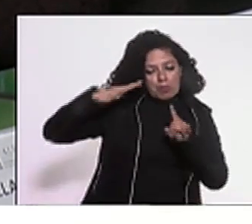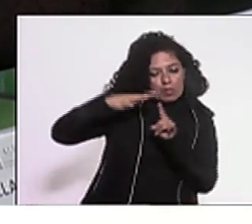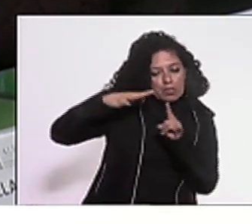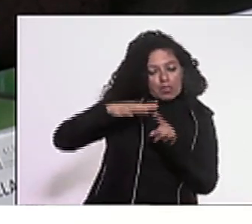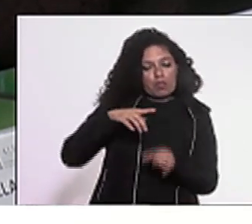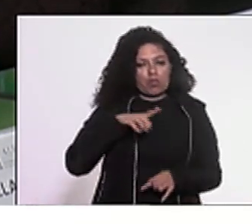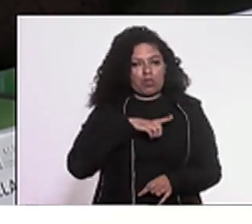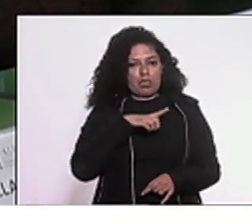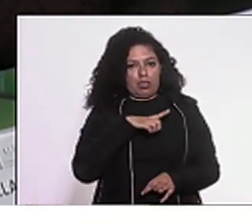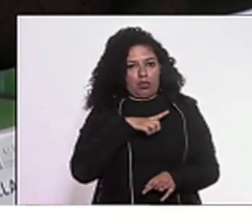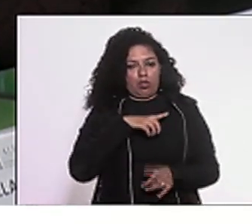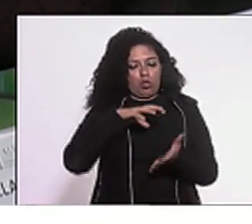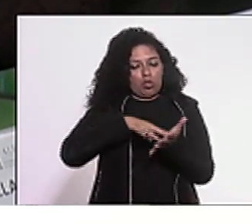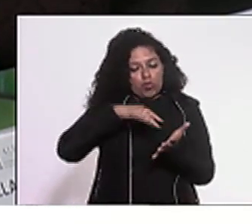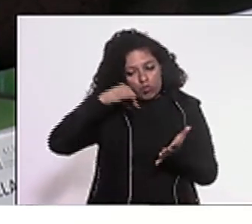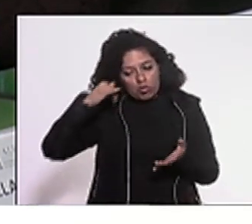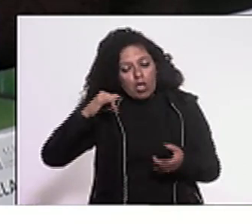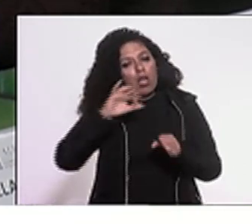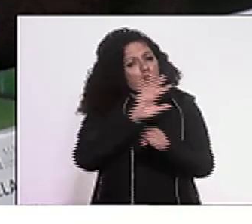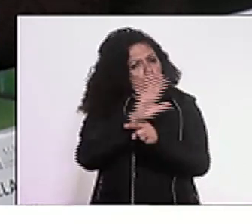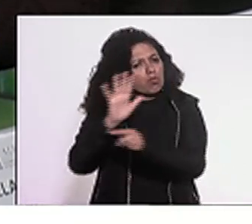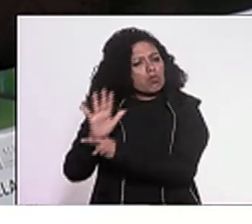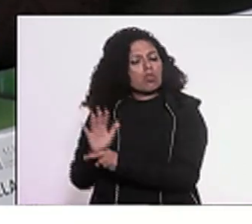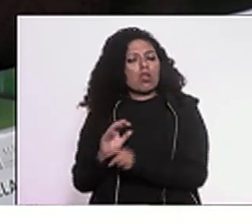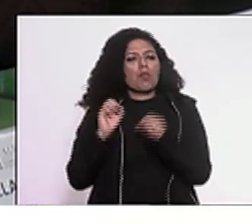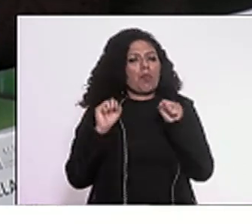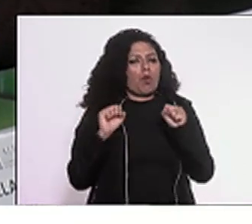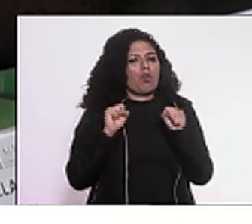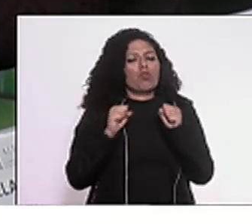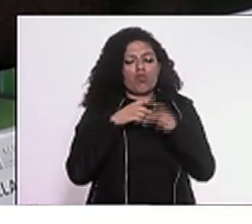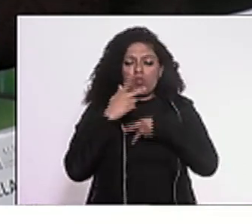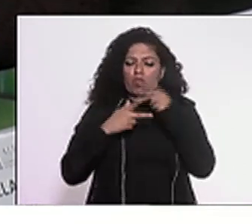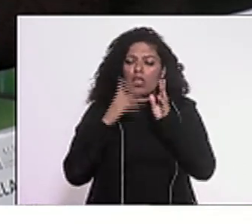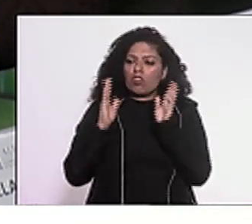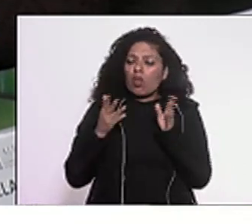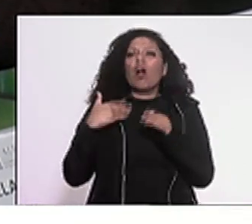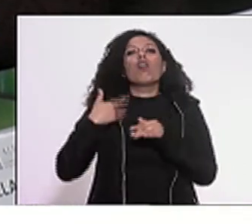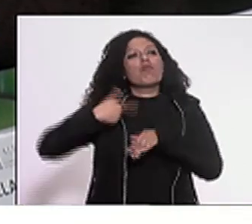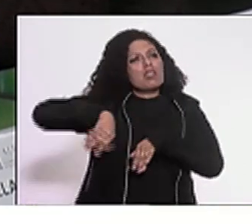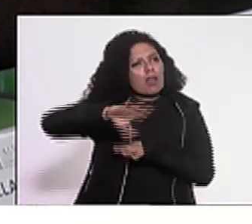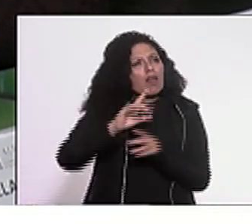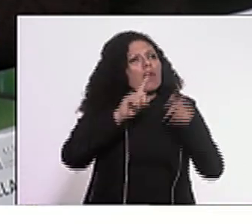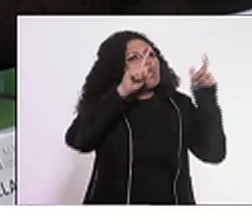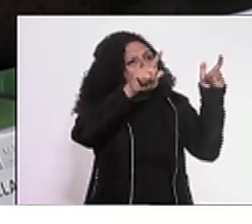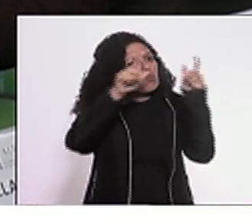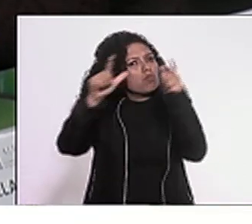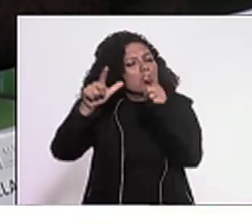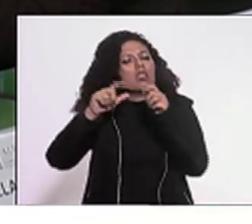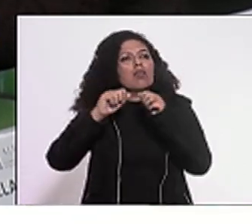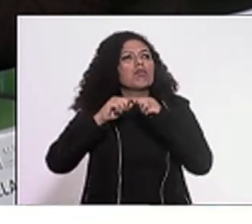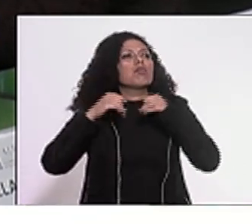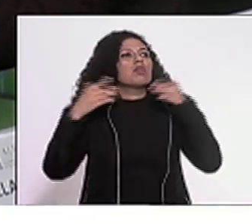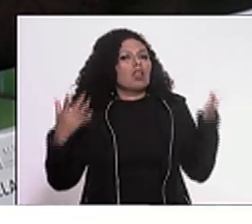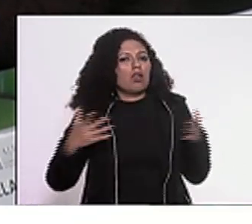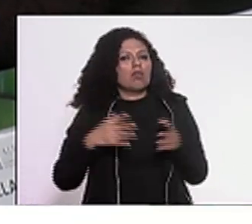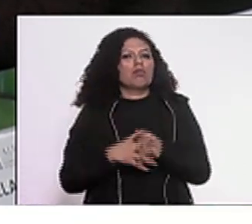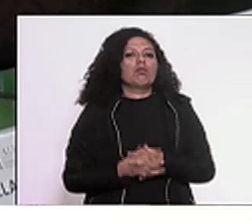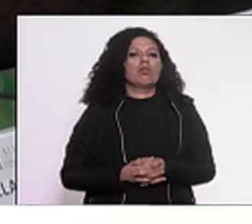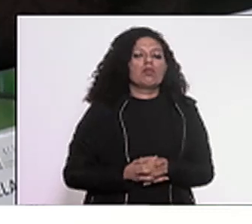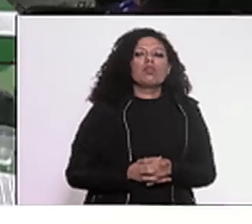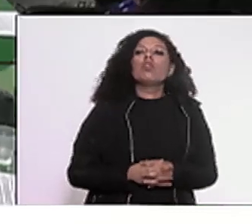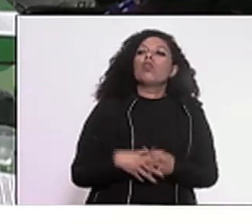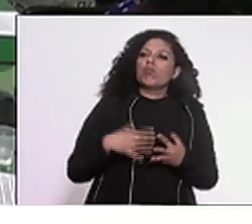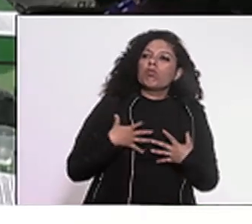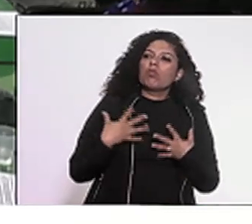encaminhar diretamente também esse funcionário para ter esse acompanhamento. É uma sugestão. Está deferida,